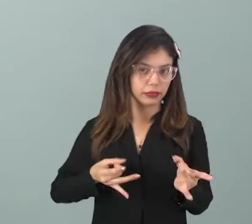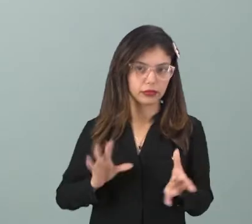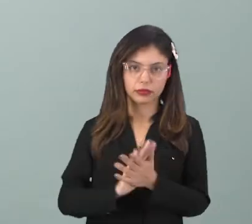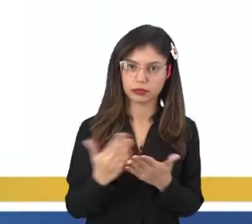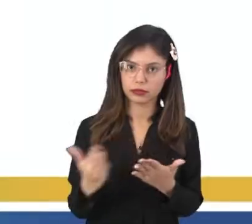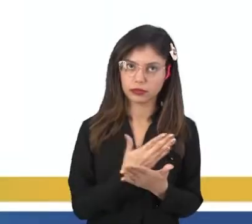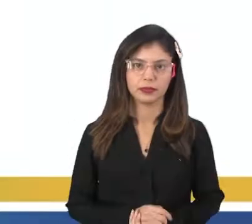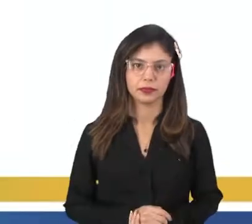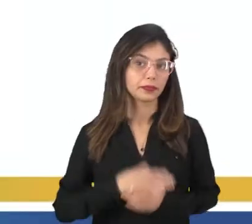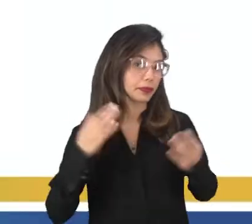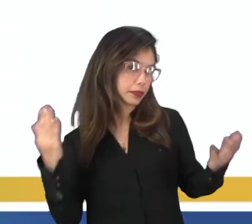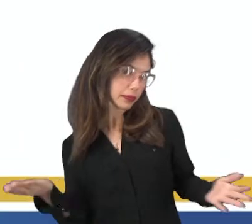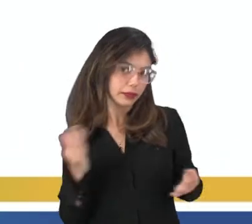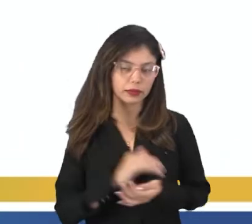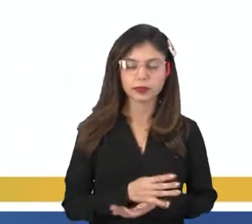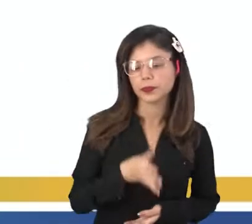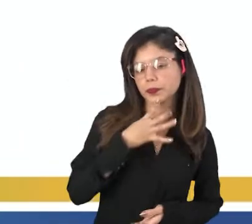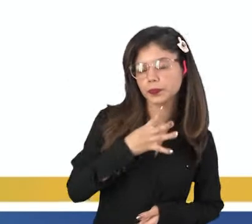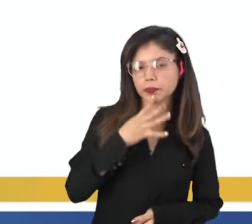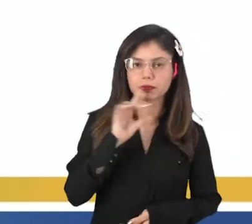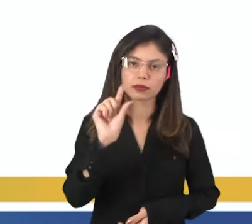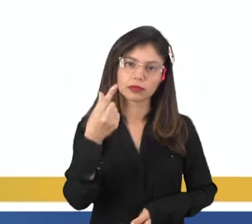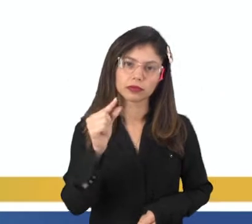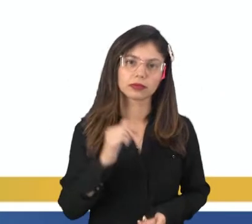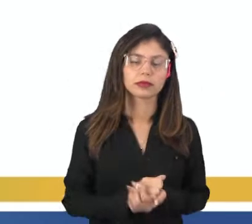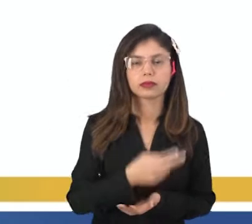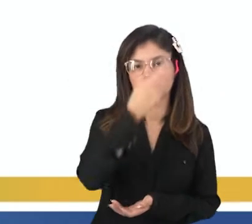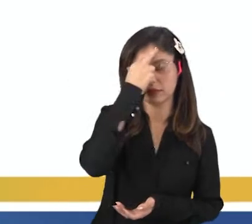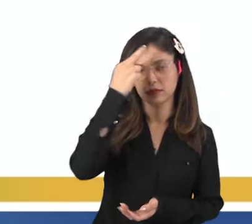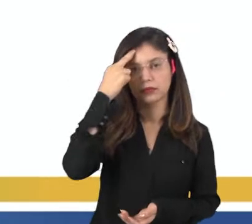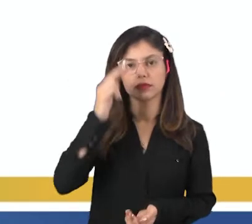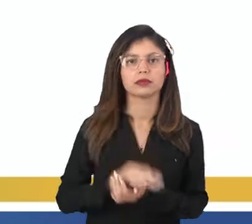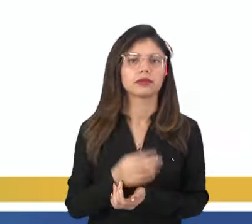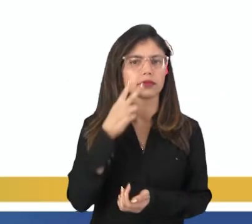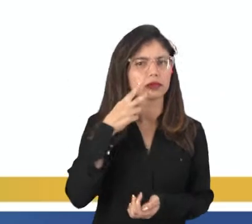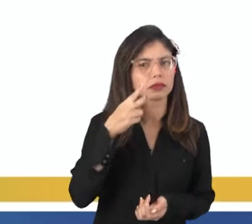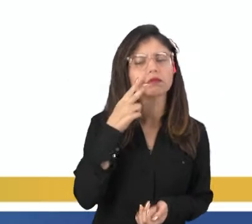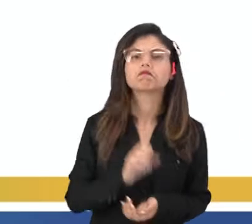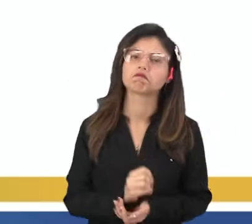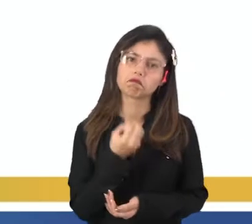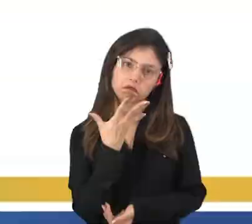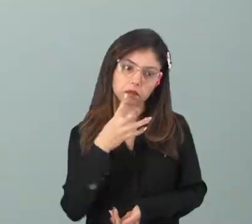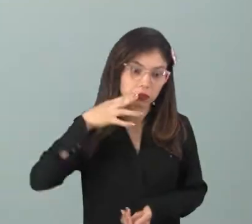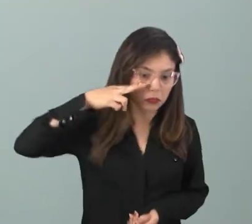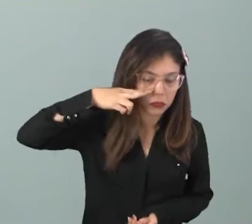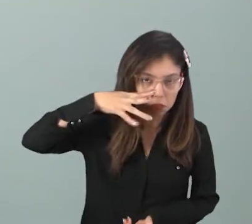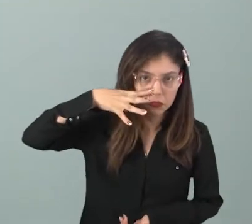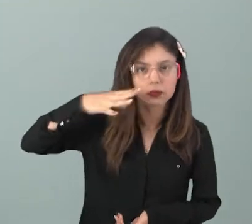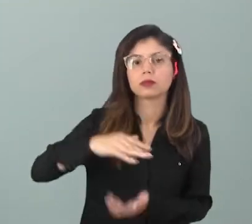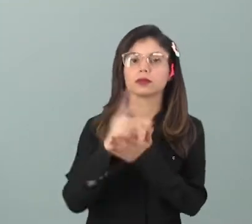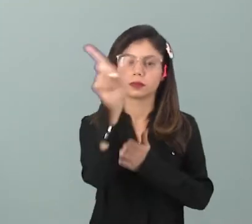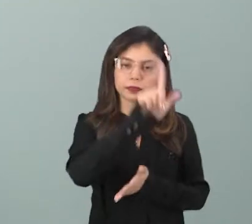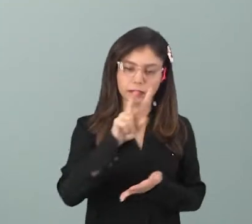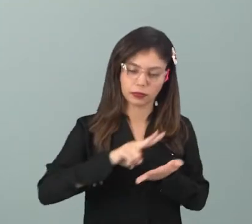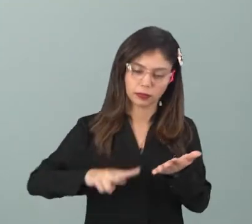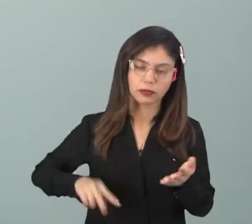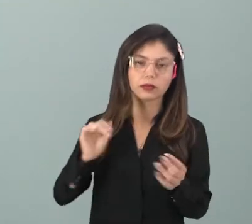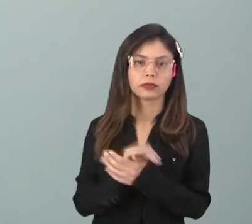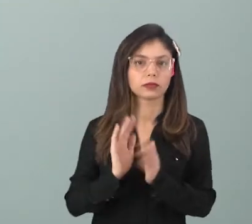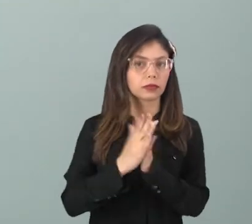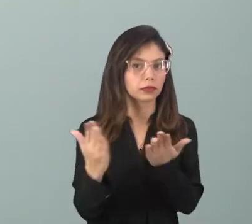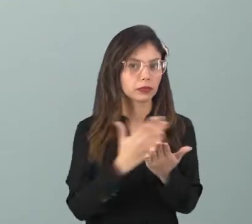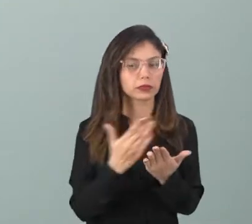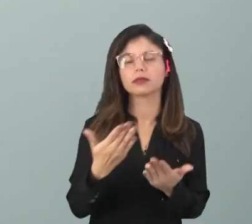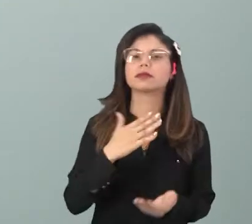livro Vamos lá então vamos conhecer um pouco sobre essa história para ver se você se interessa e adquira essa leitura